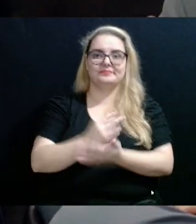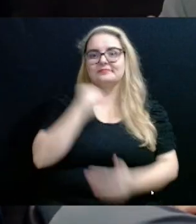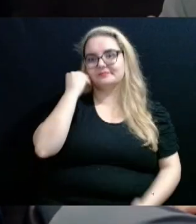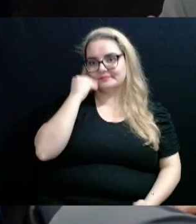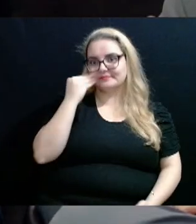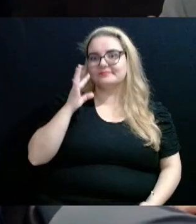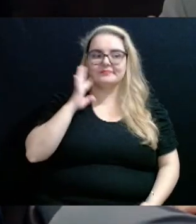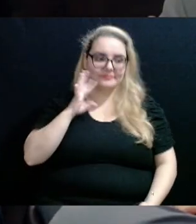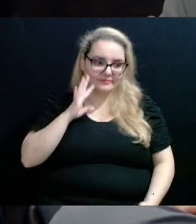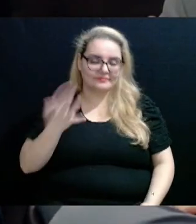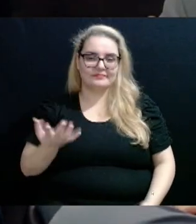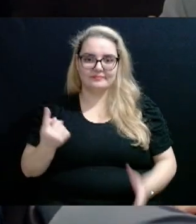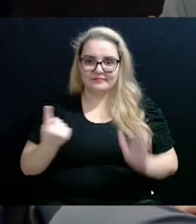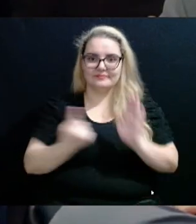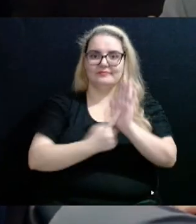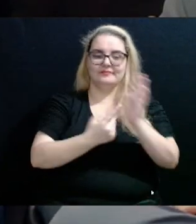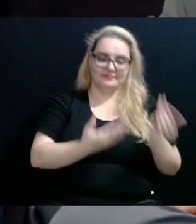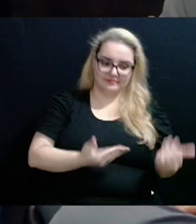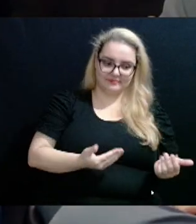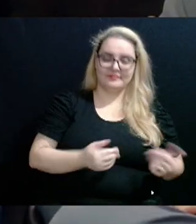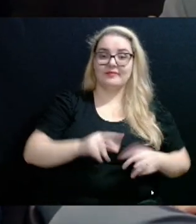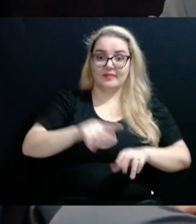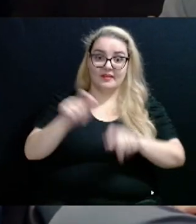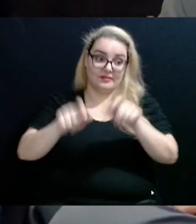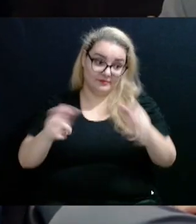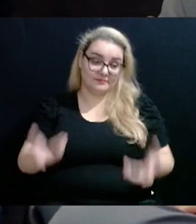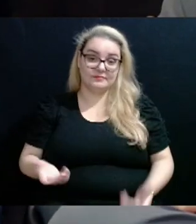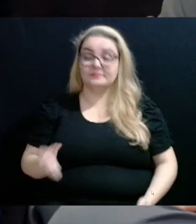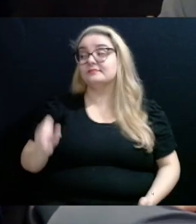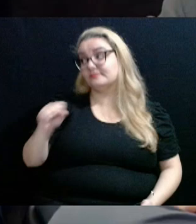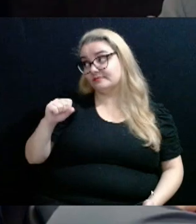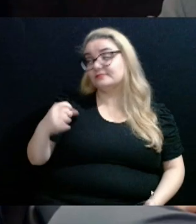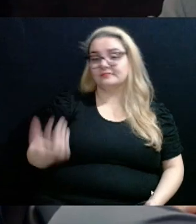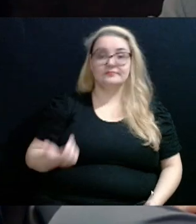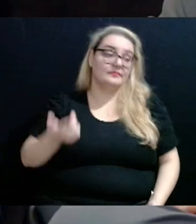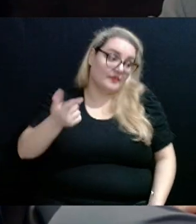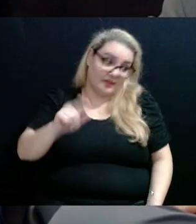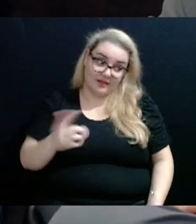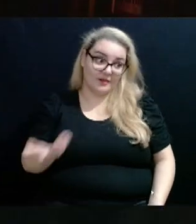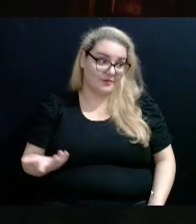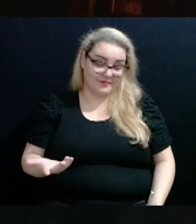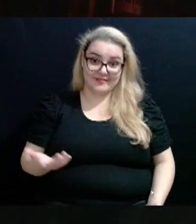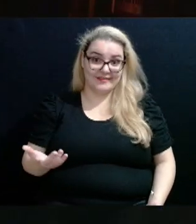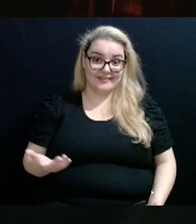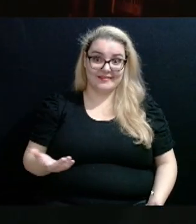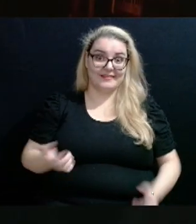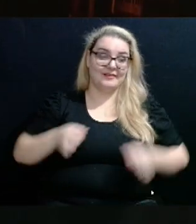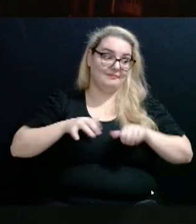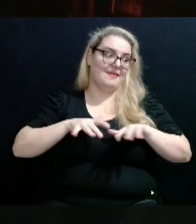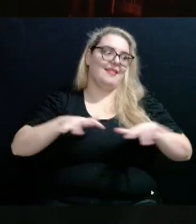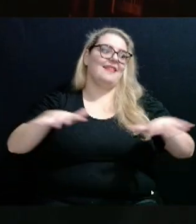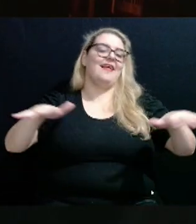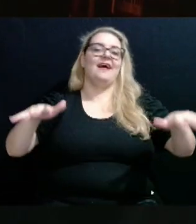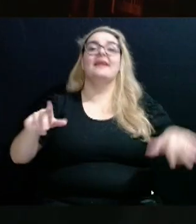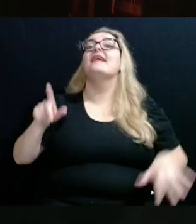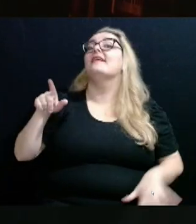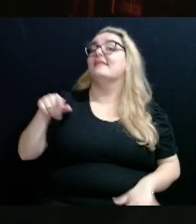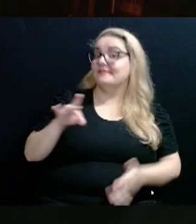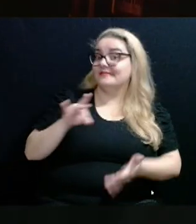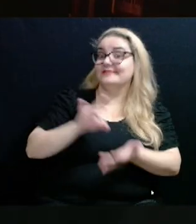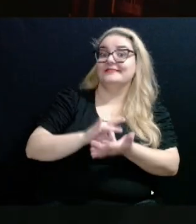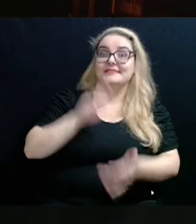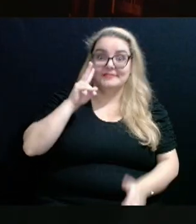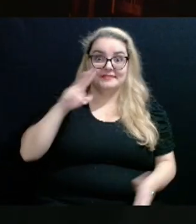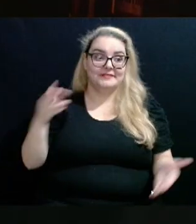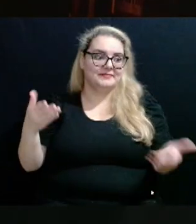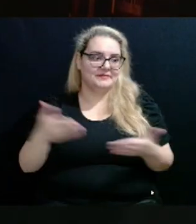juventude de muita gente. Sim. E continua sendo aquela febre, né? É verdade. A gente vê agora, né? Muita gente querendo